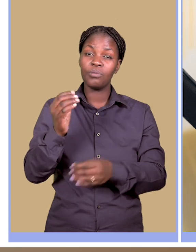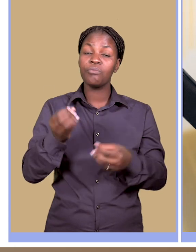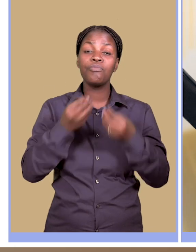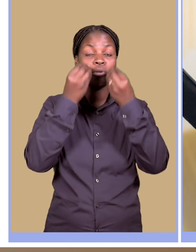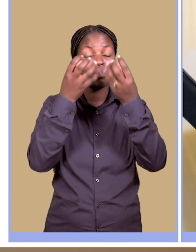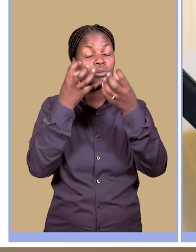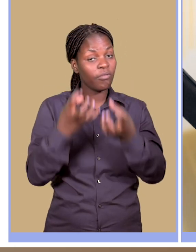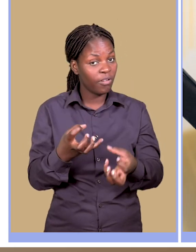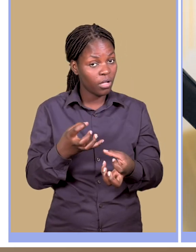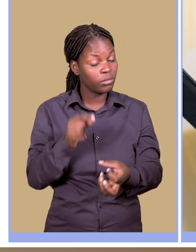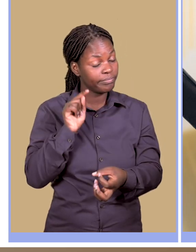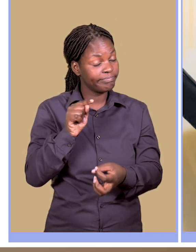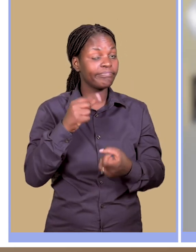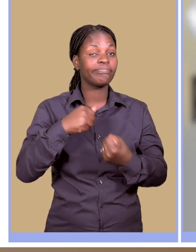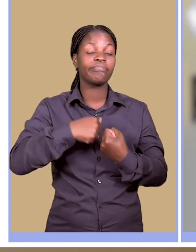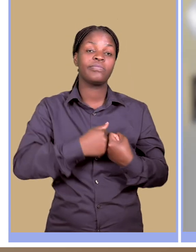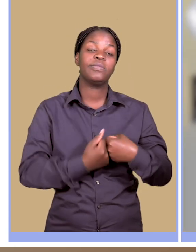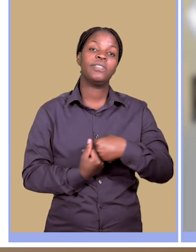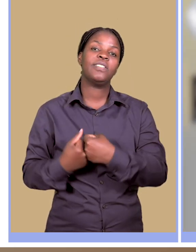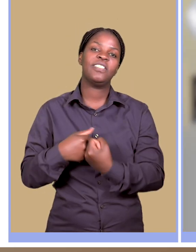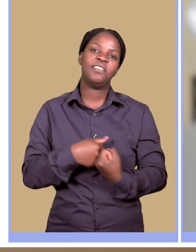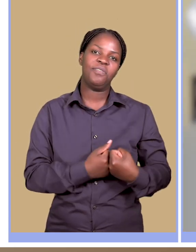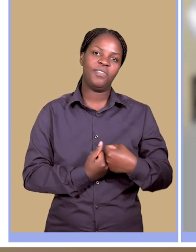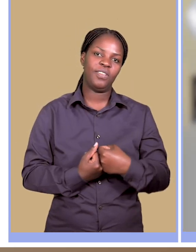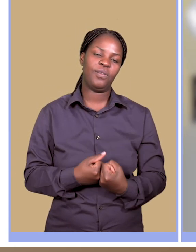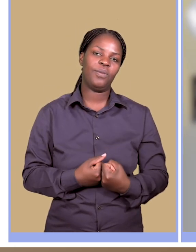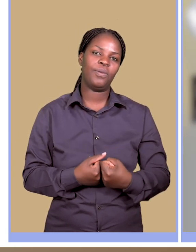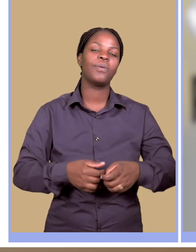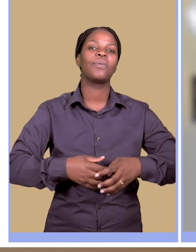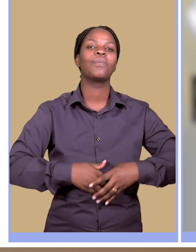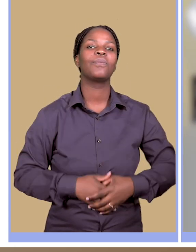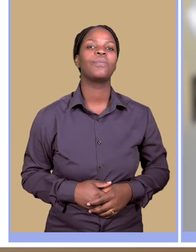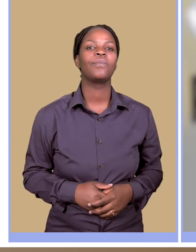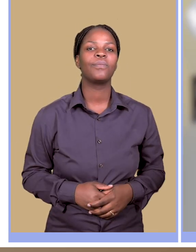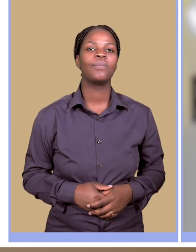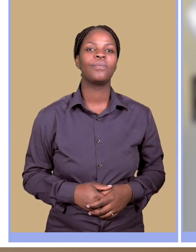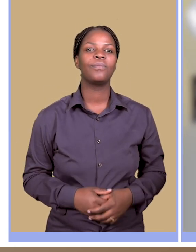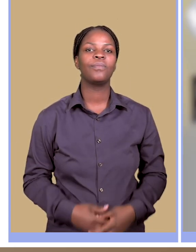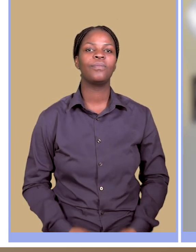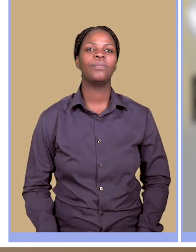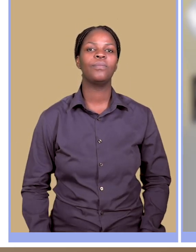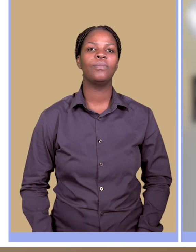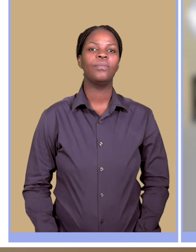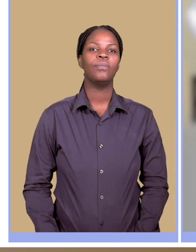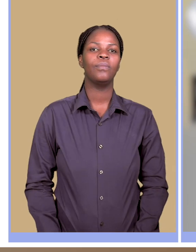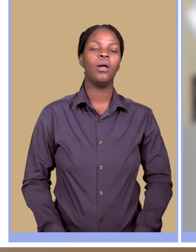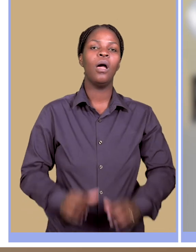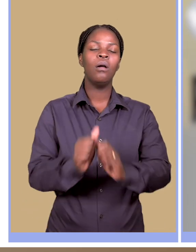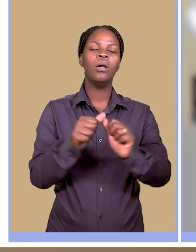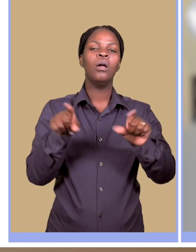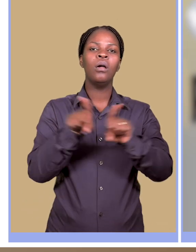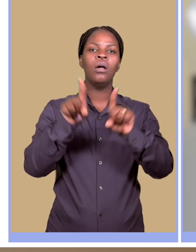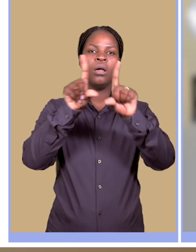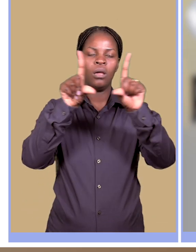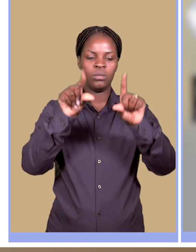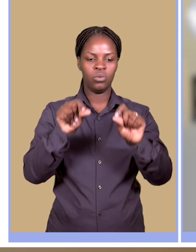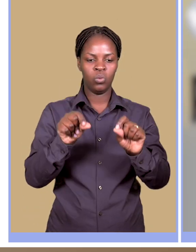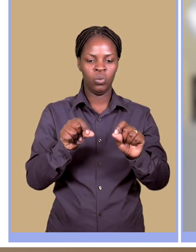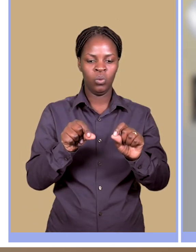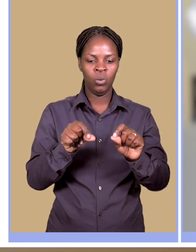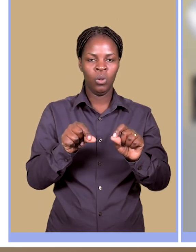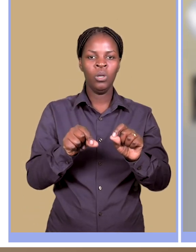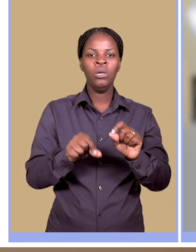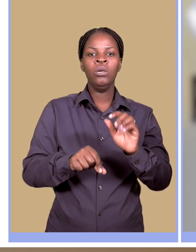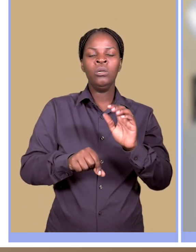está portanto, o desafio. Mas a questão também da apropriação dos instrumentos que nós temos, aqui falou